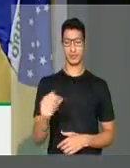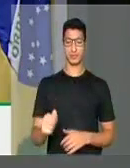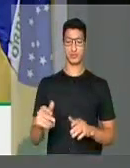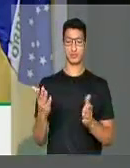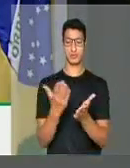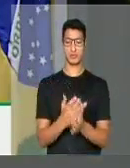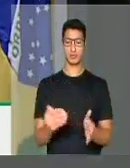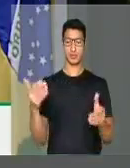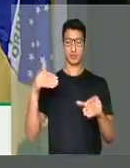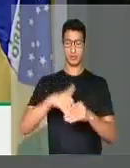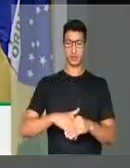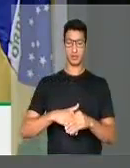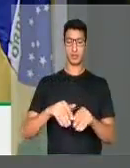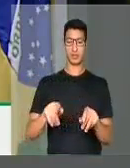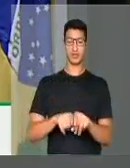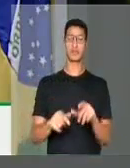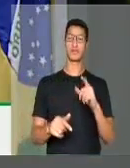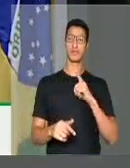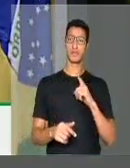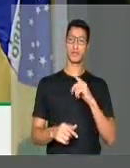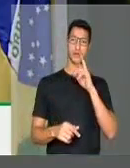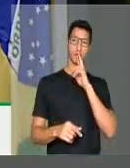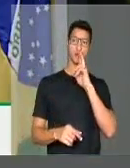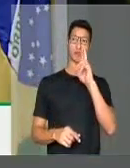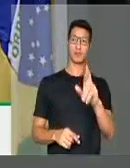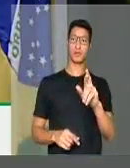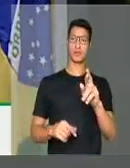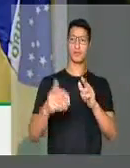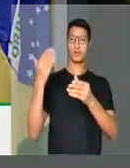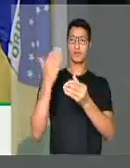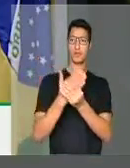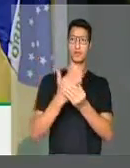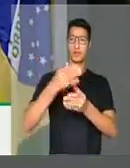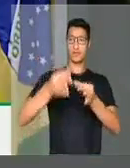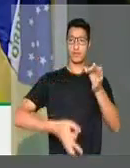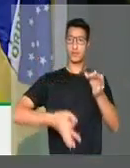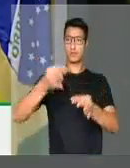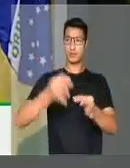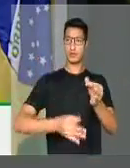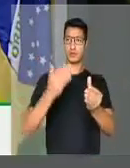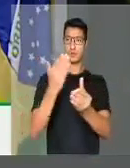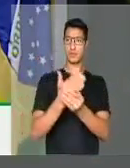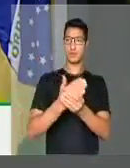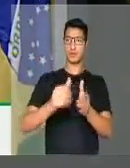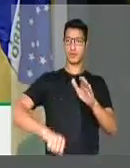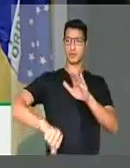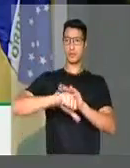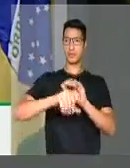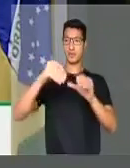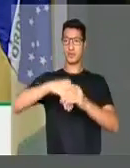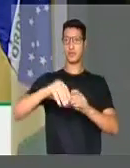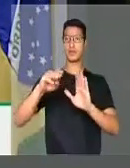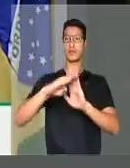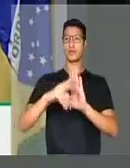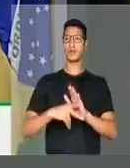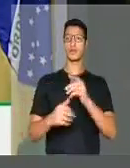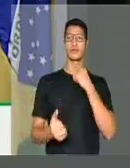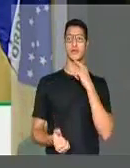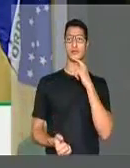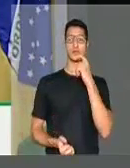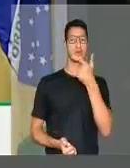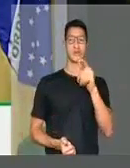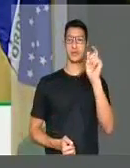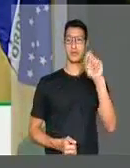que terminar o processo eleitoral e temos que responder um processo judicial, um processo criminal, na medida em que ninguém